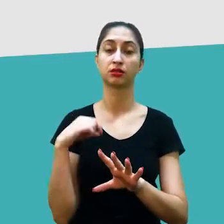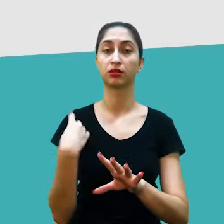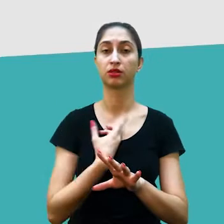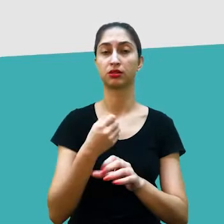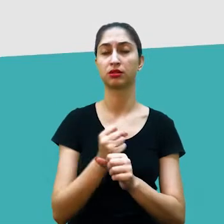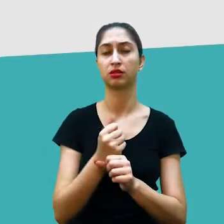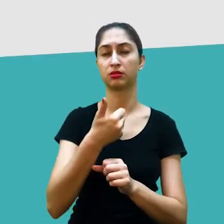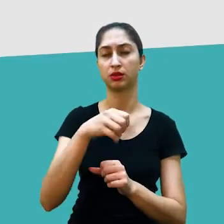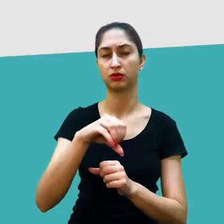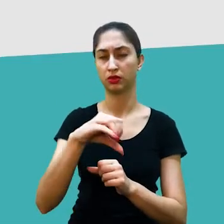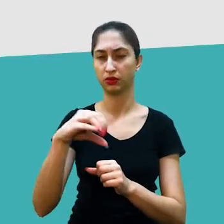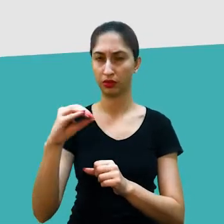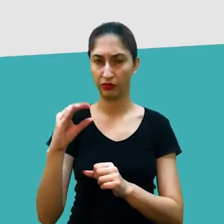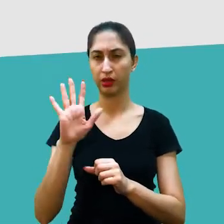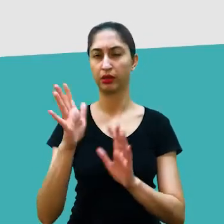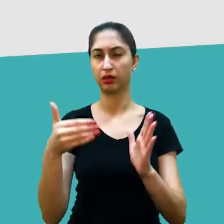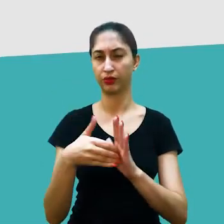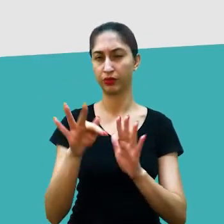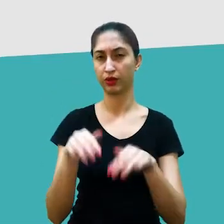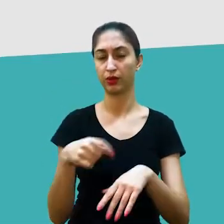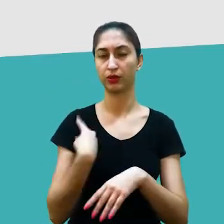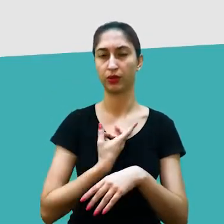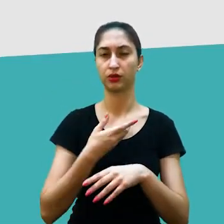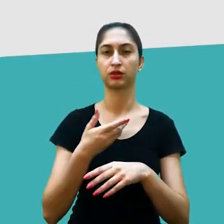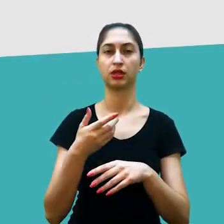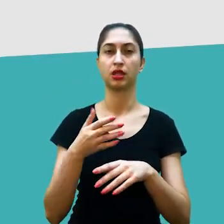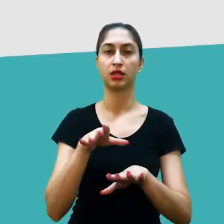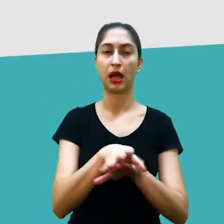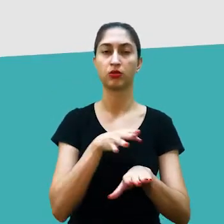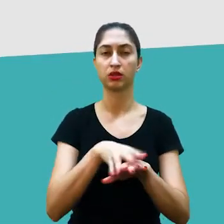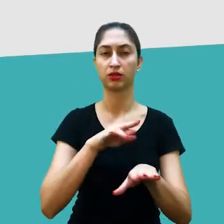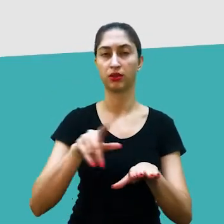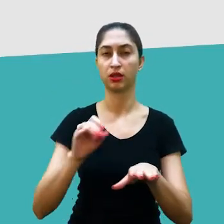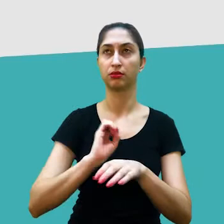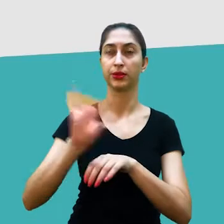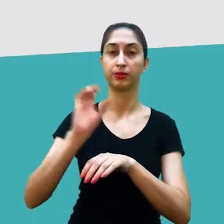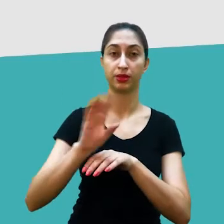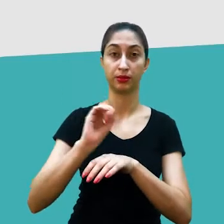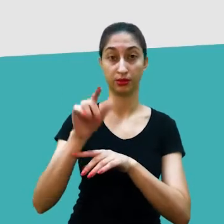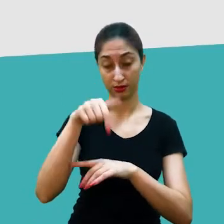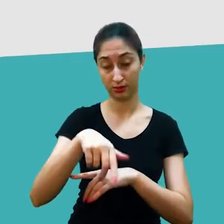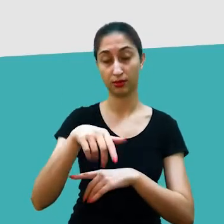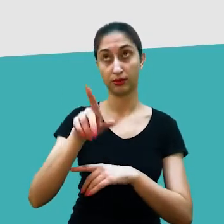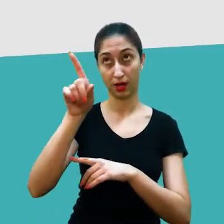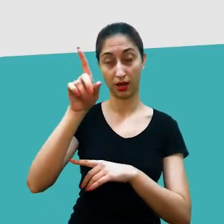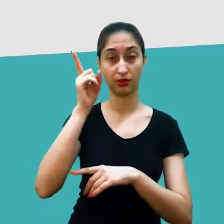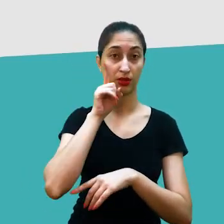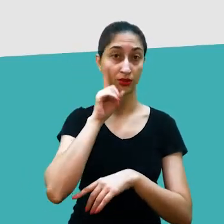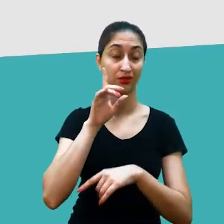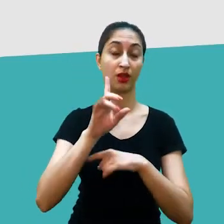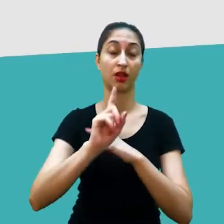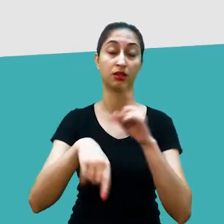anos 90, até o final dos anos 90, os maiores exportadores de calçados para os Estados Unidos, mas com a entrada